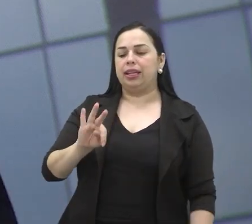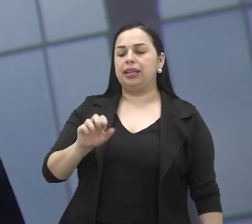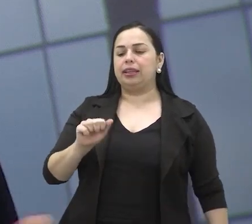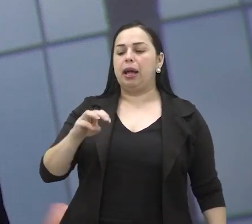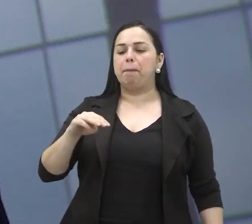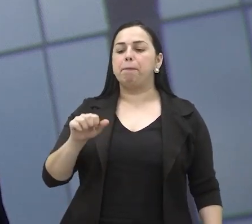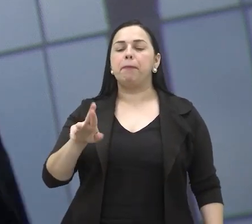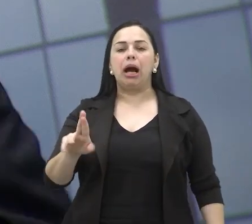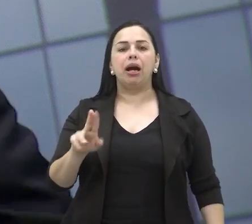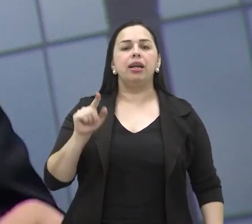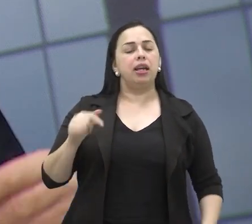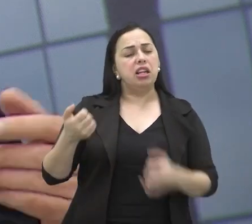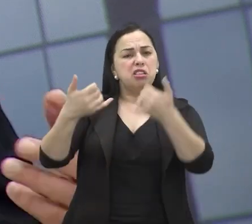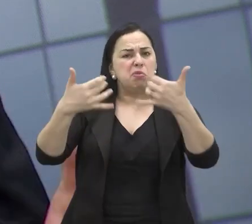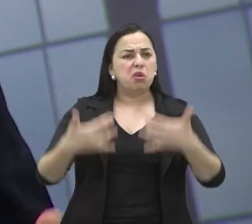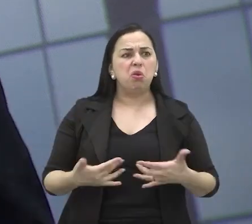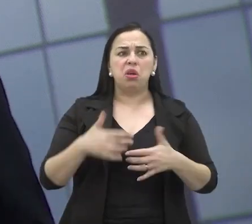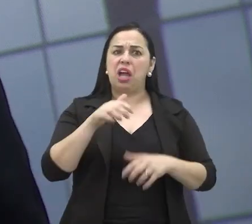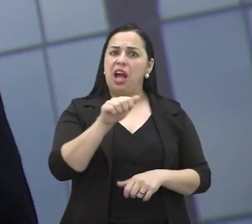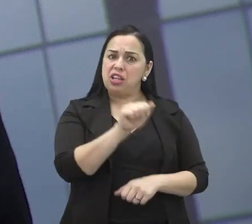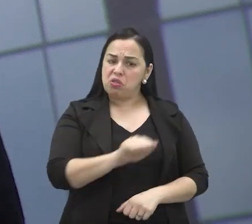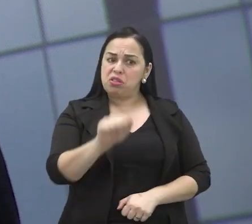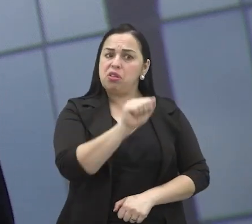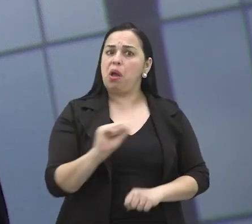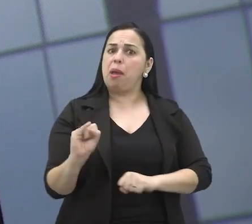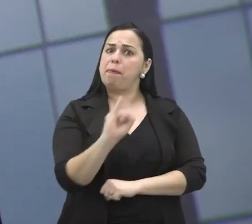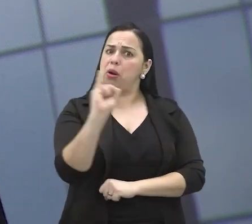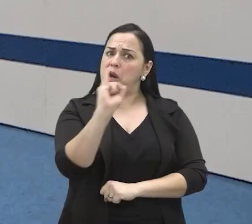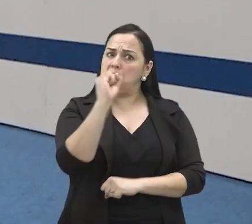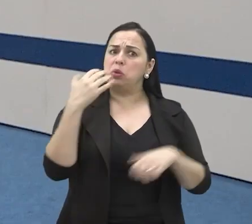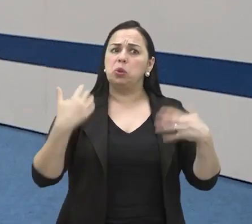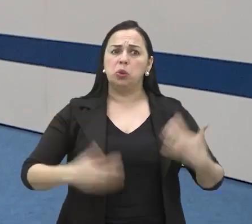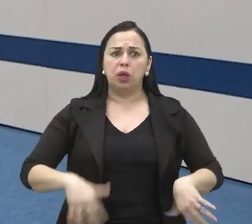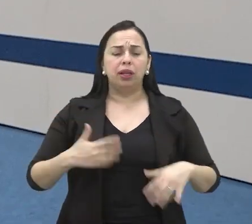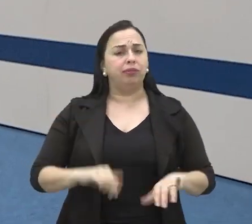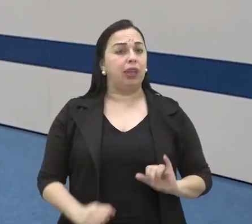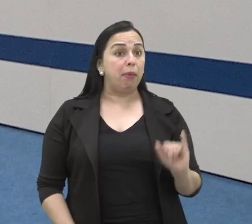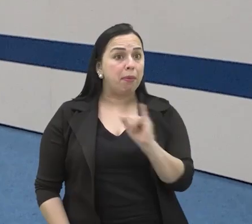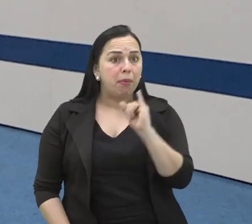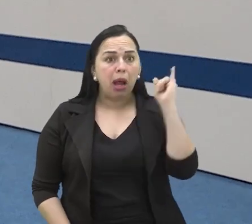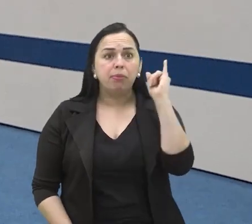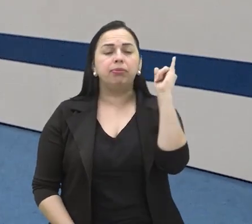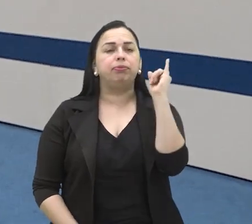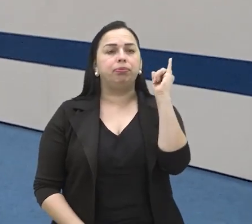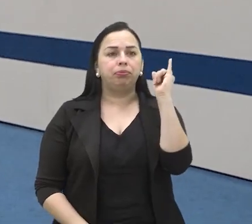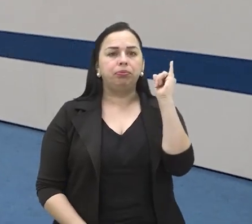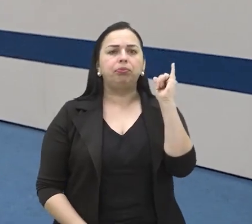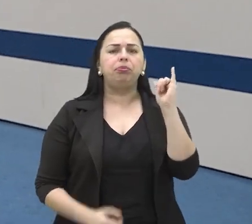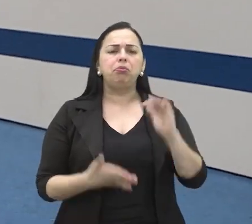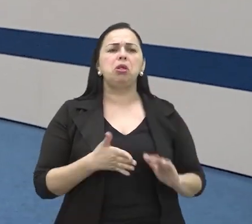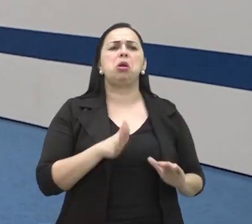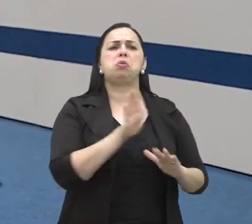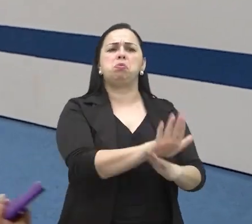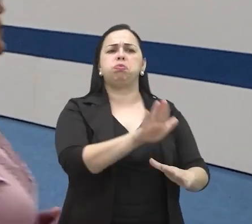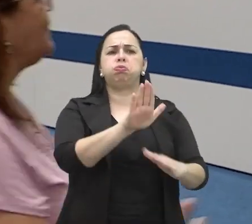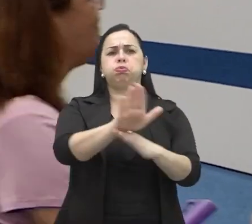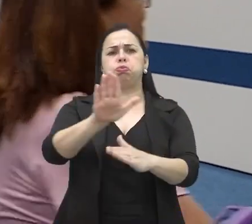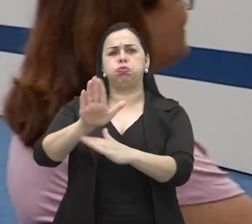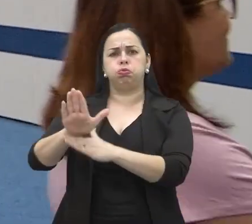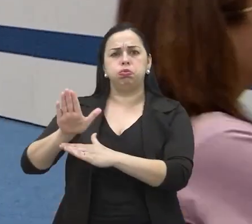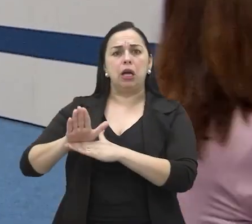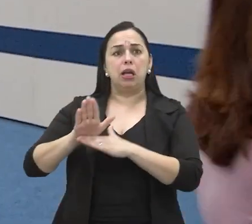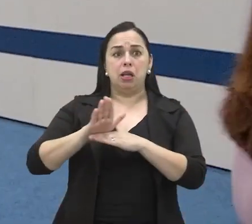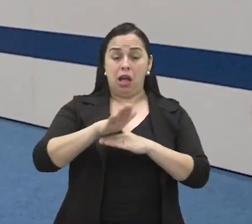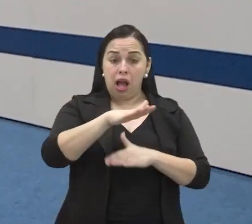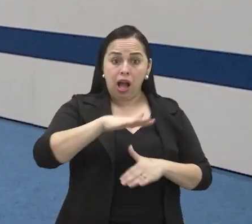Cópio ressaltou o envolvimento da entidade em São José dos Campos. É uma associação que tem prestado grande